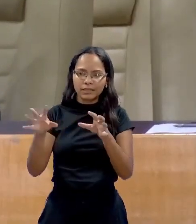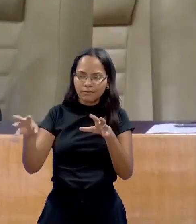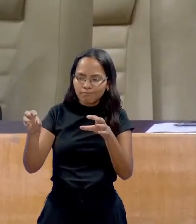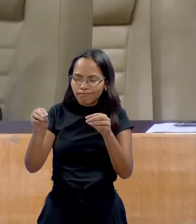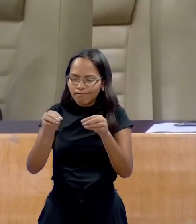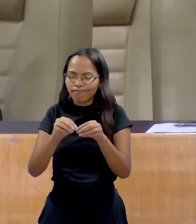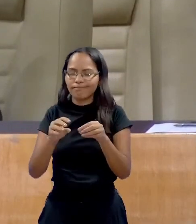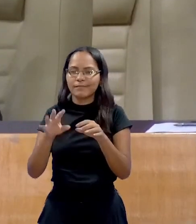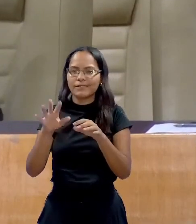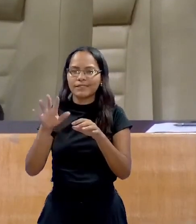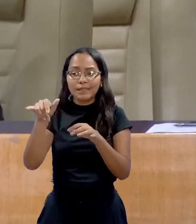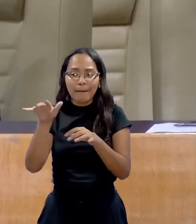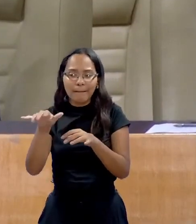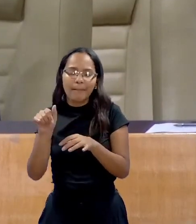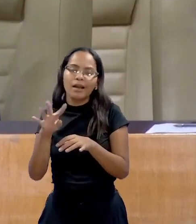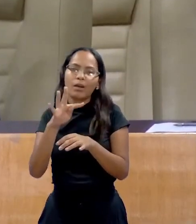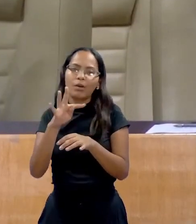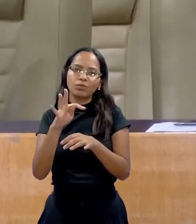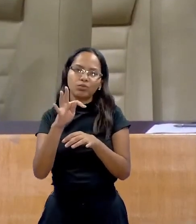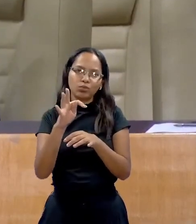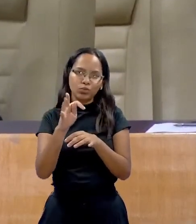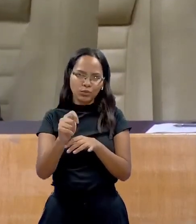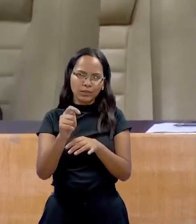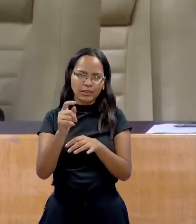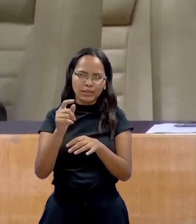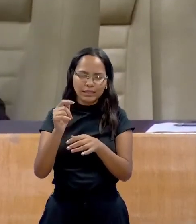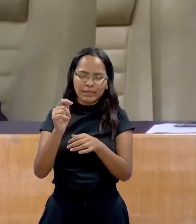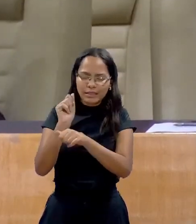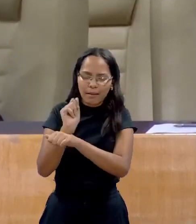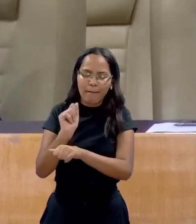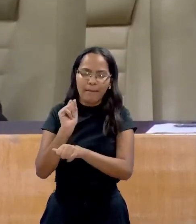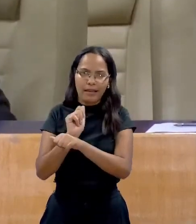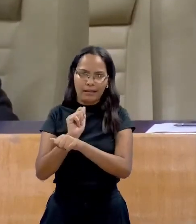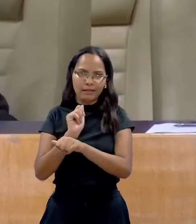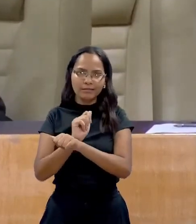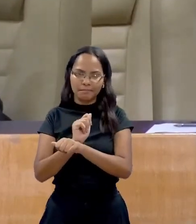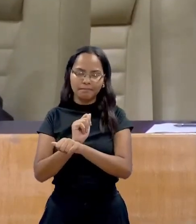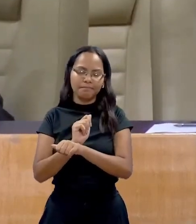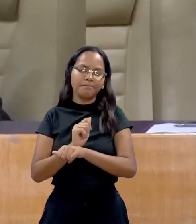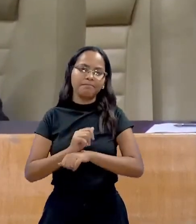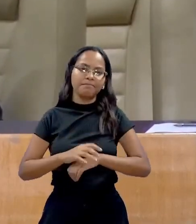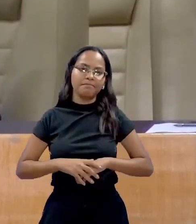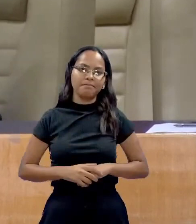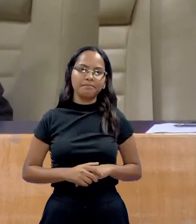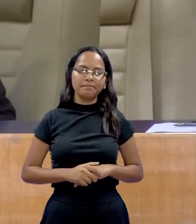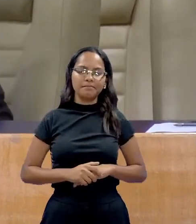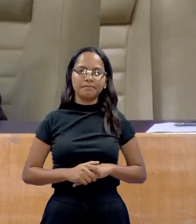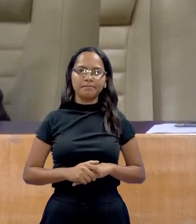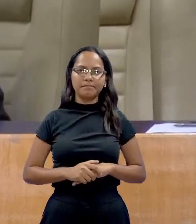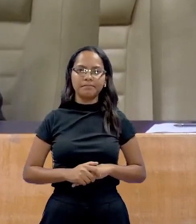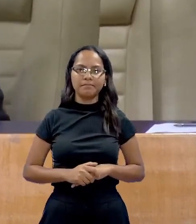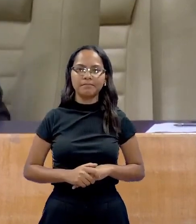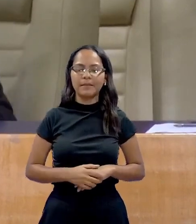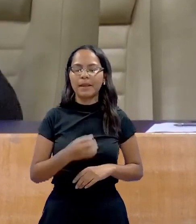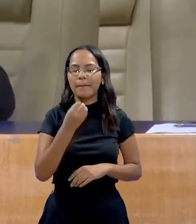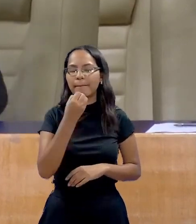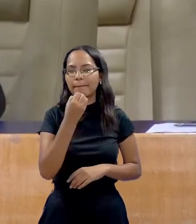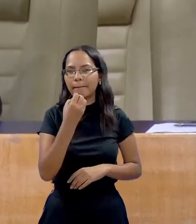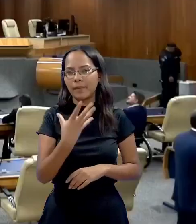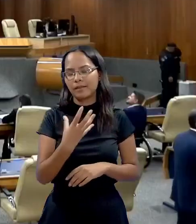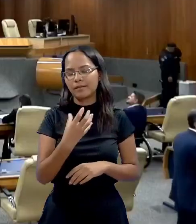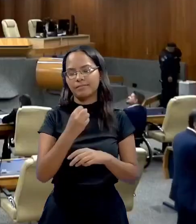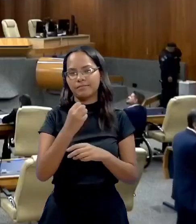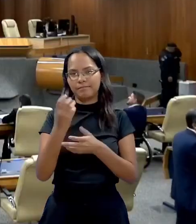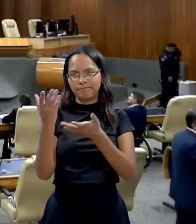que aguardam aí no cadastro de reserva. Sejam muito bem-vindos a essa